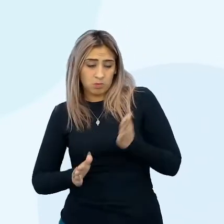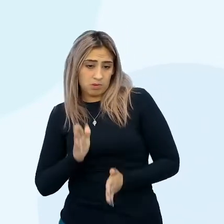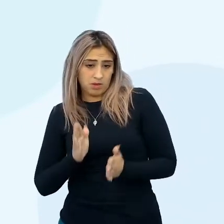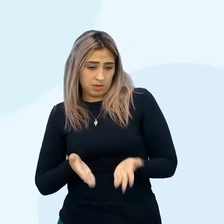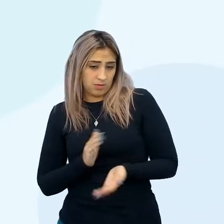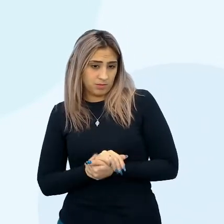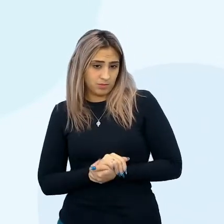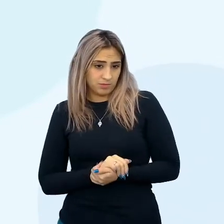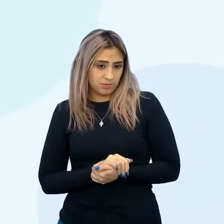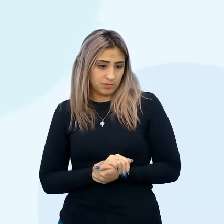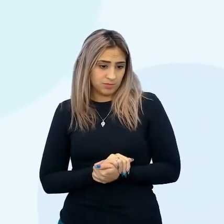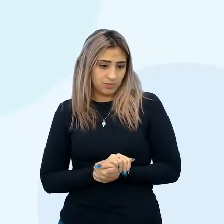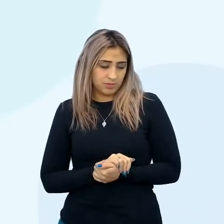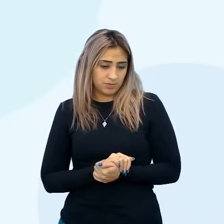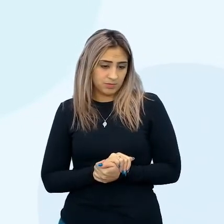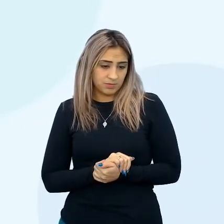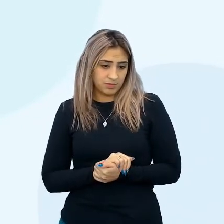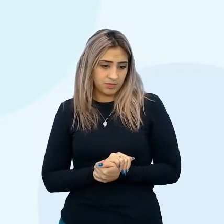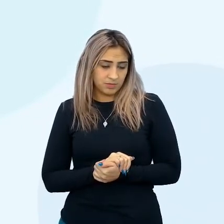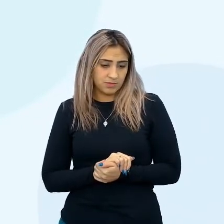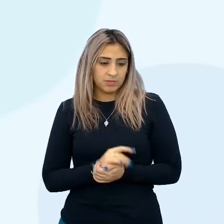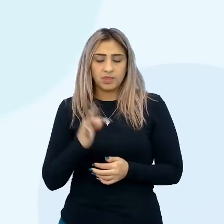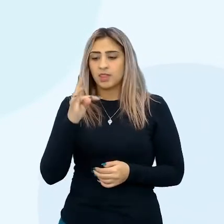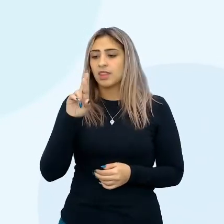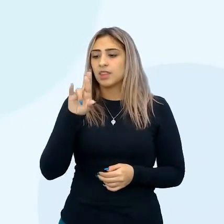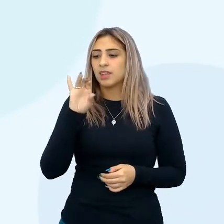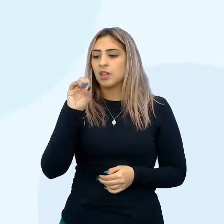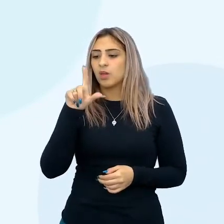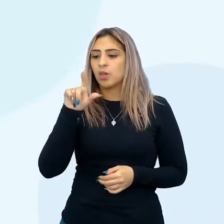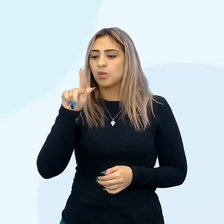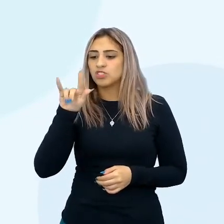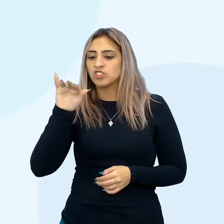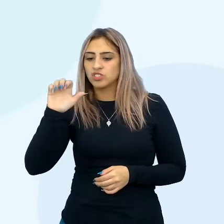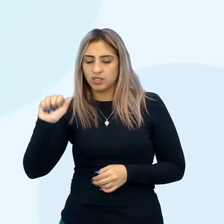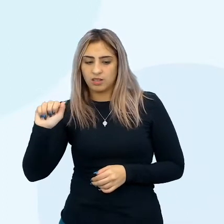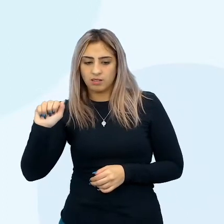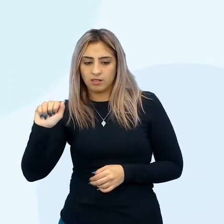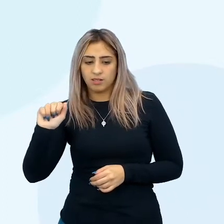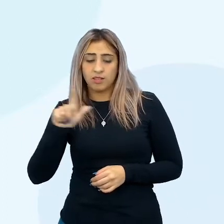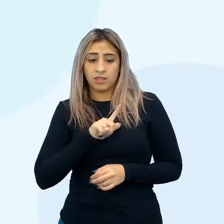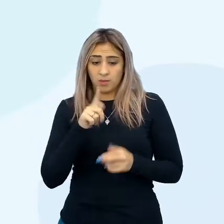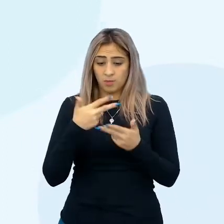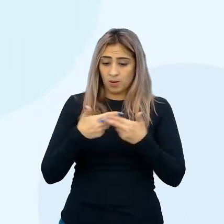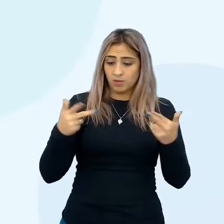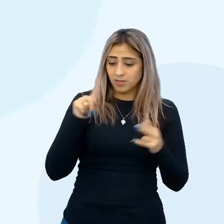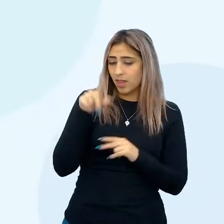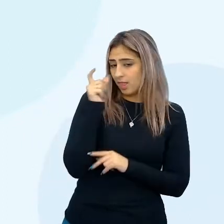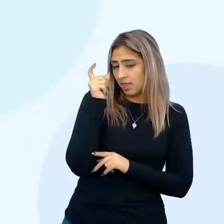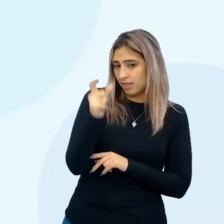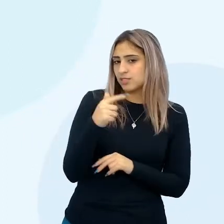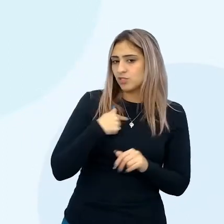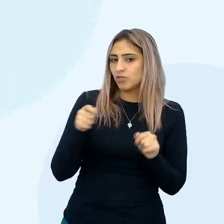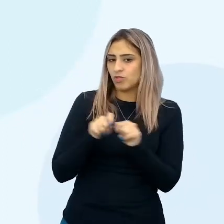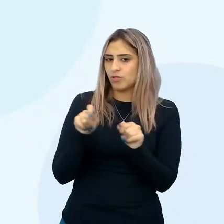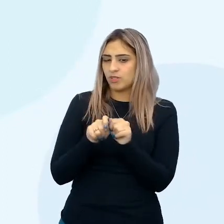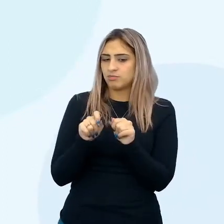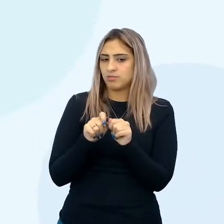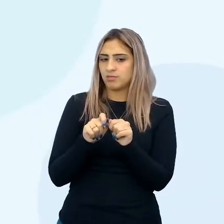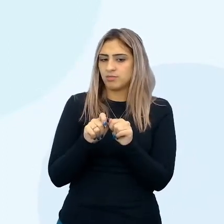Trilogia? Já pensei na trilogia. Trilogia? Tudo para isso é trilogia. Então, aí tem uma coisa que é interessante. Eu vou até fazer